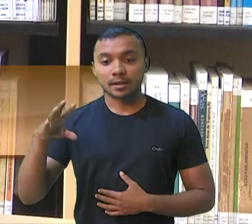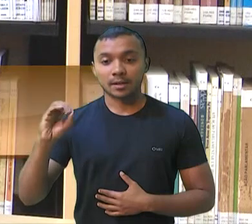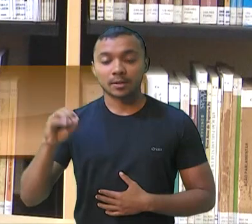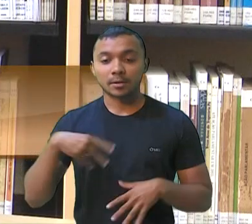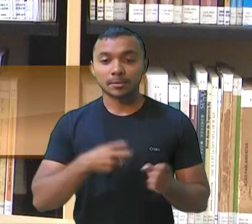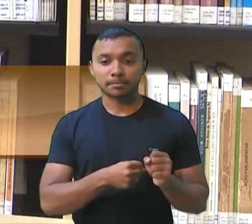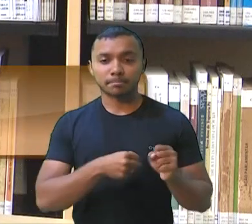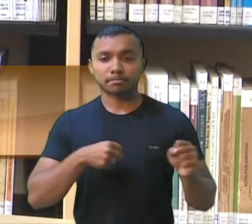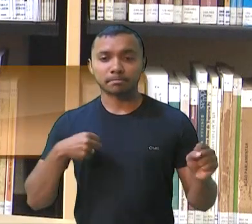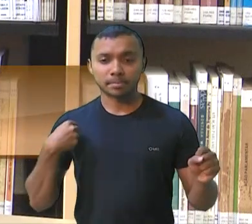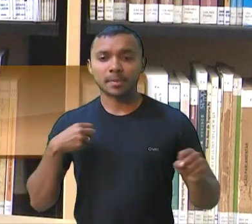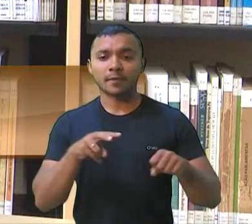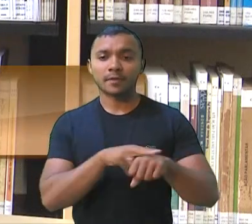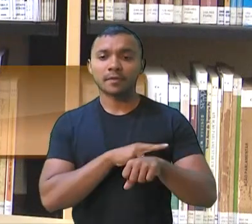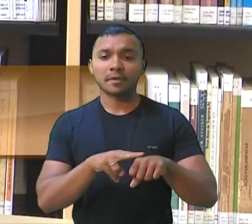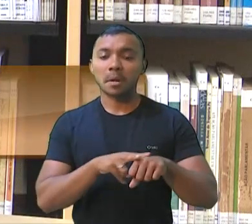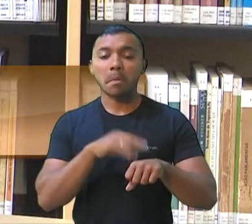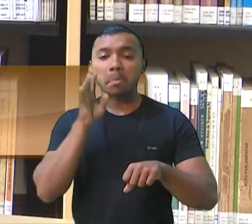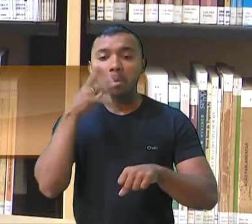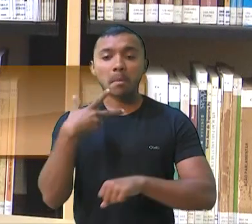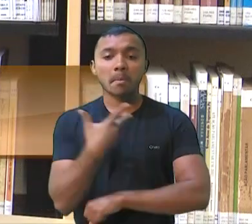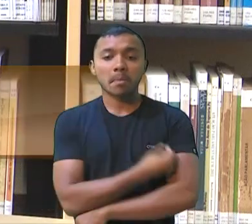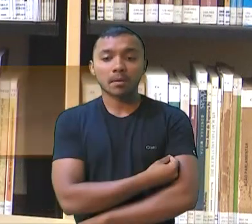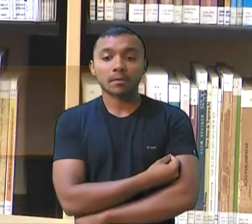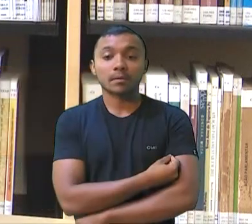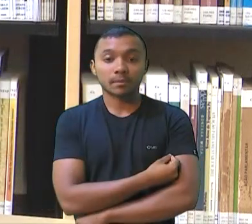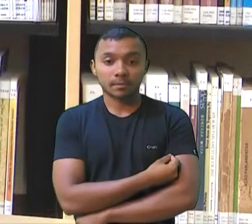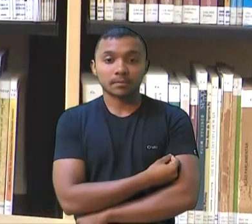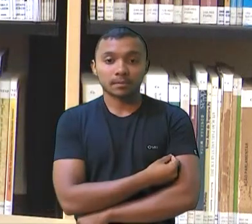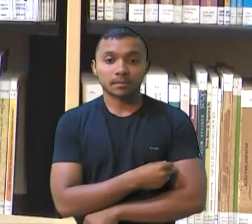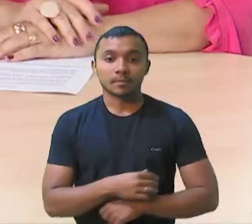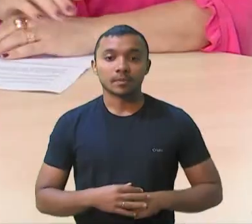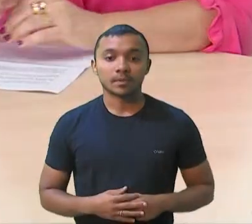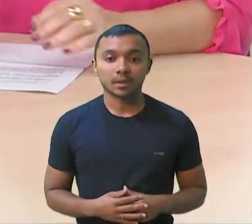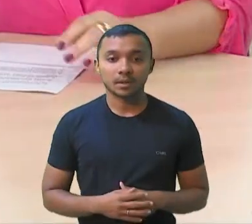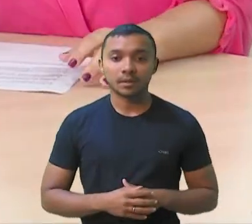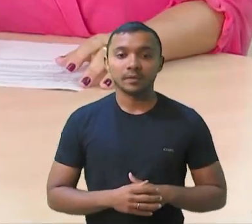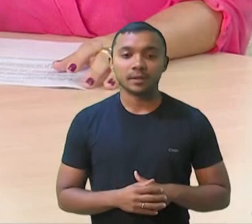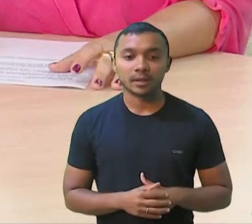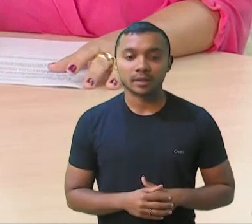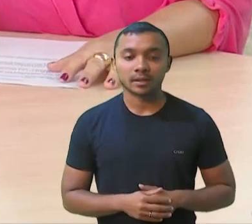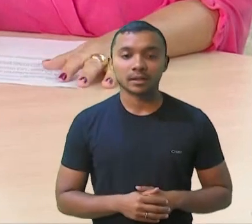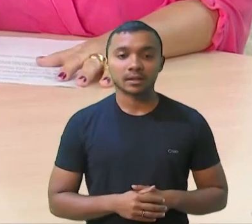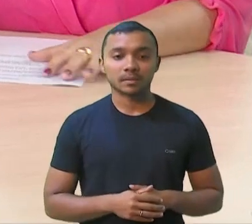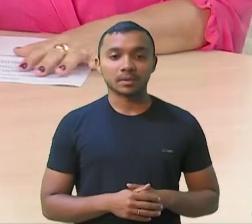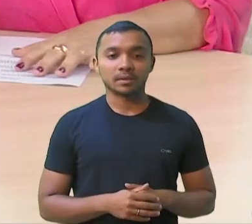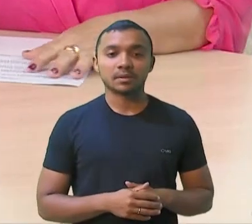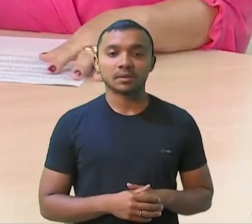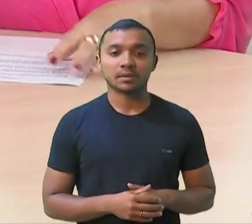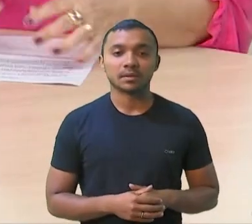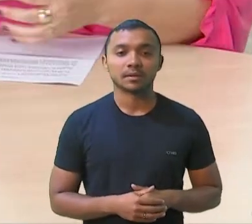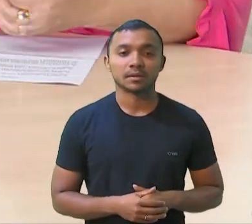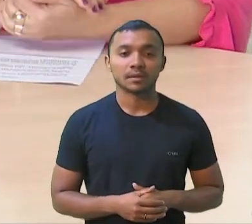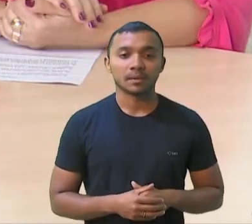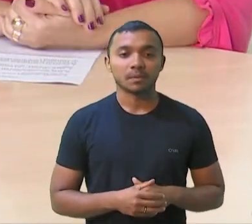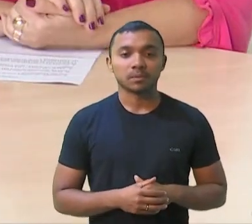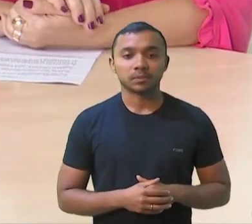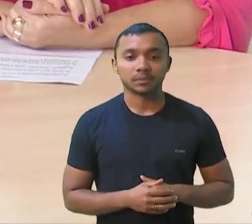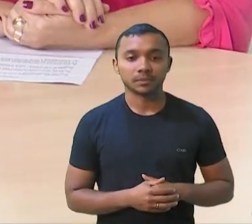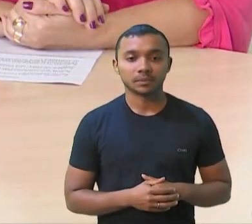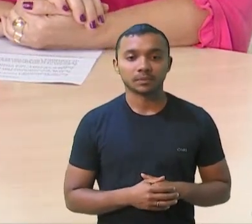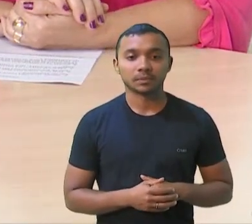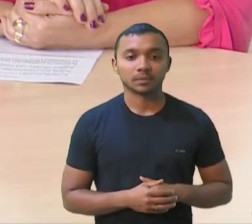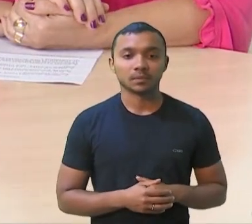picando com heroína, já na capa da DC Comics. Nos anos Nossa. 80, se